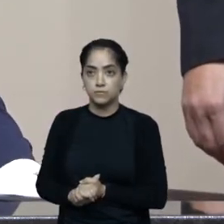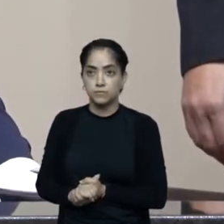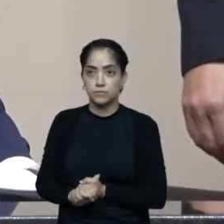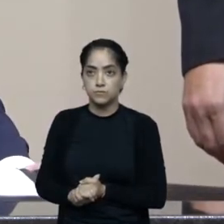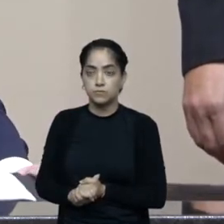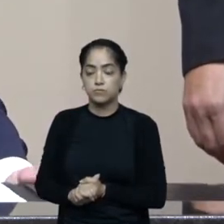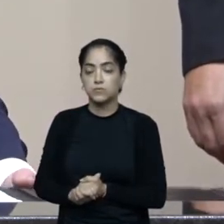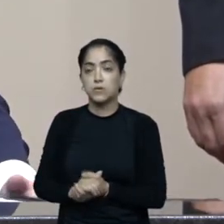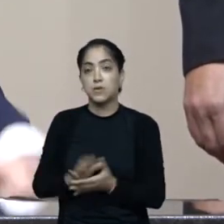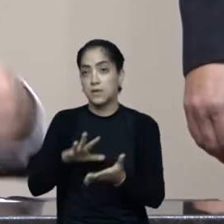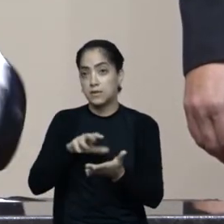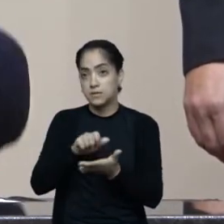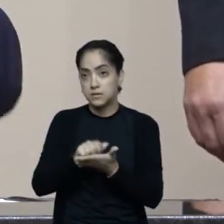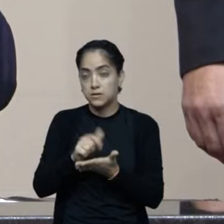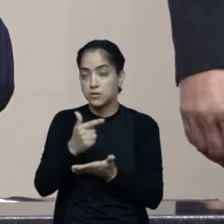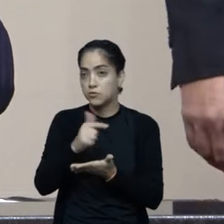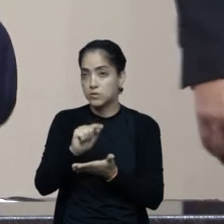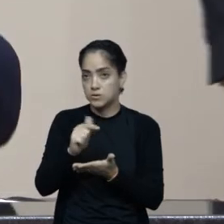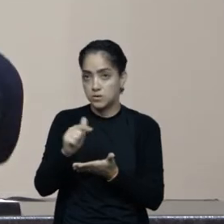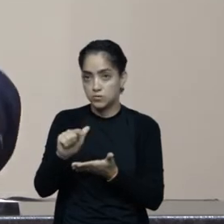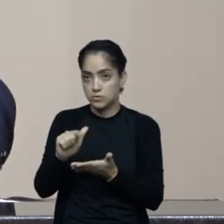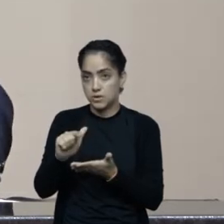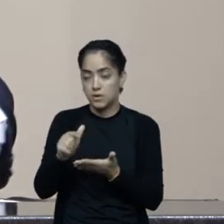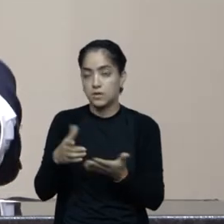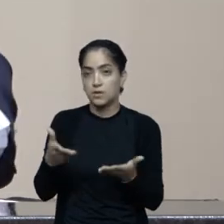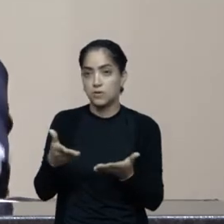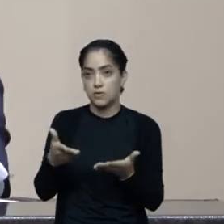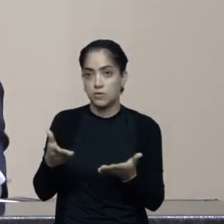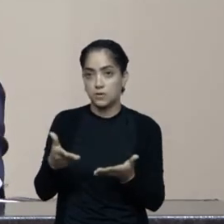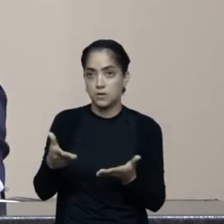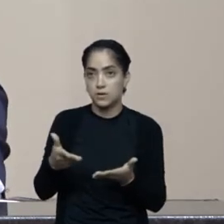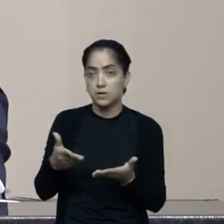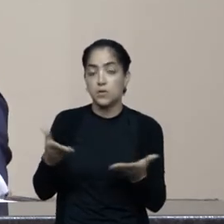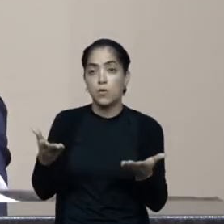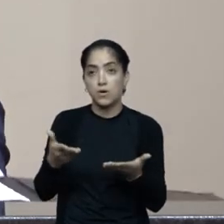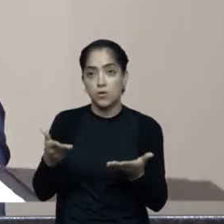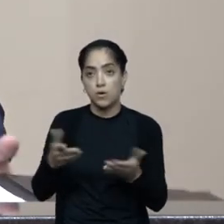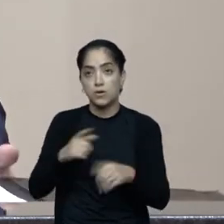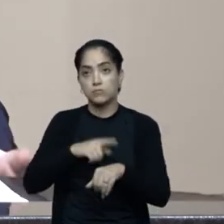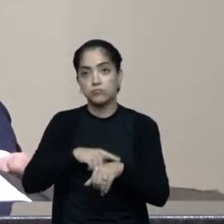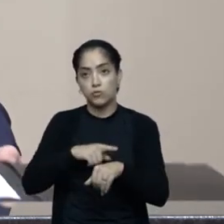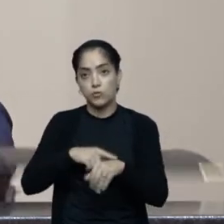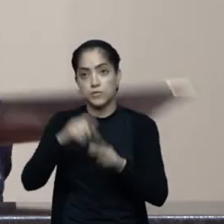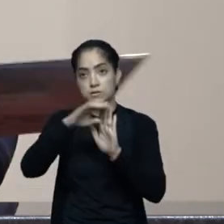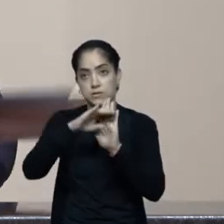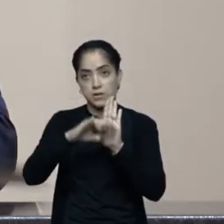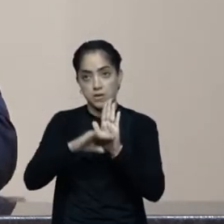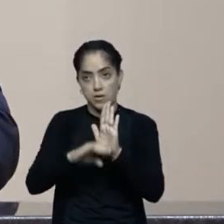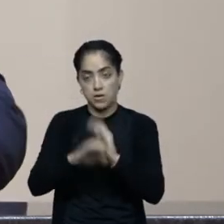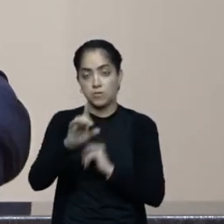Não havendo oradores inscritos, passo à ordem do dia.